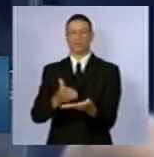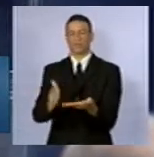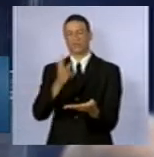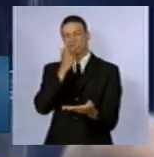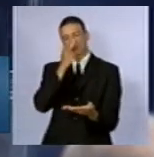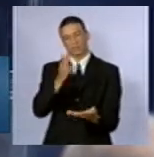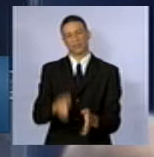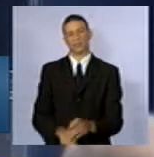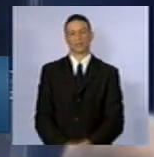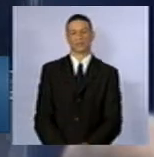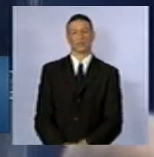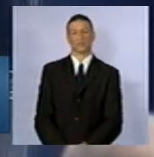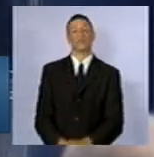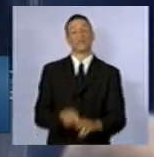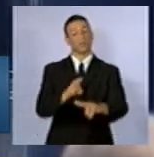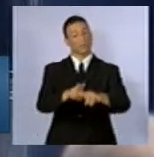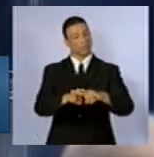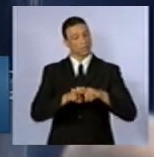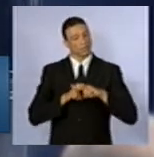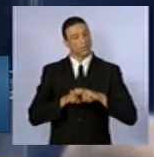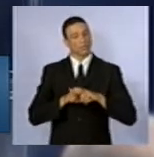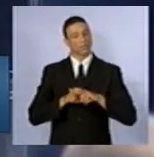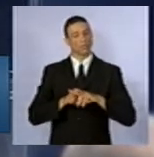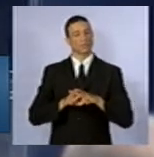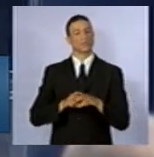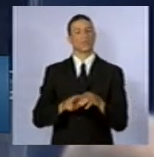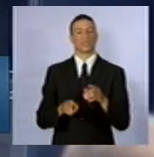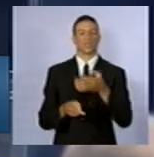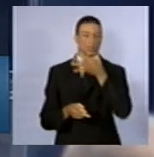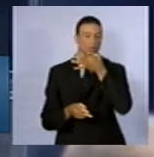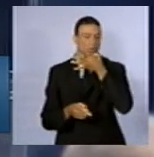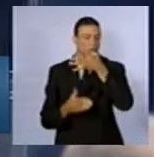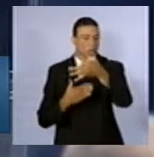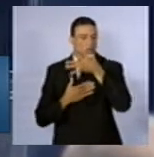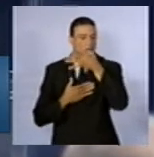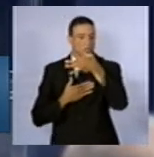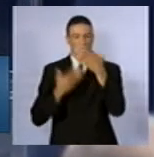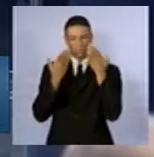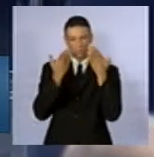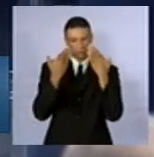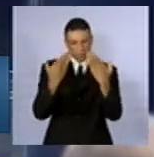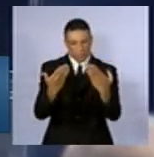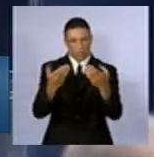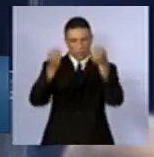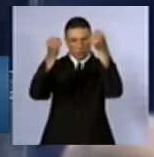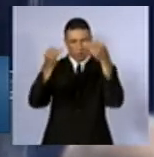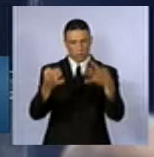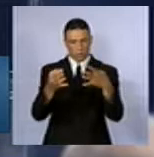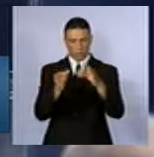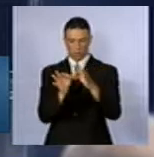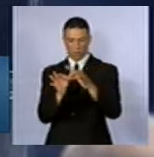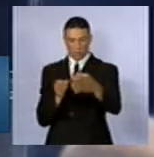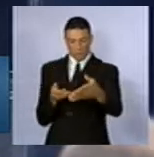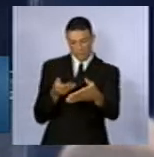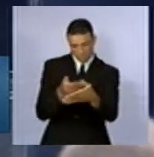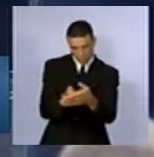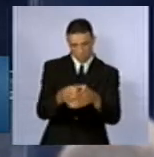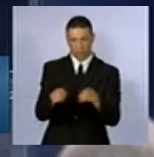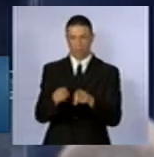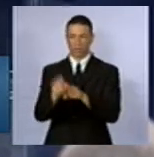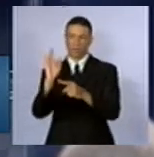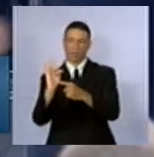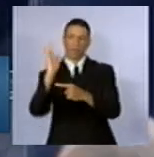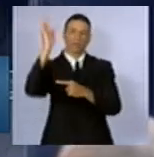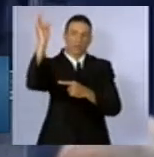bom então era essa daí a questão que eu gostaria de mostrar e de médio longo prazo tá